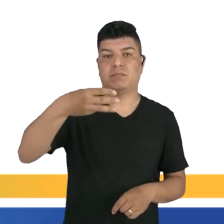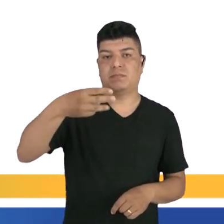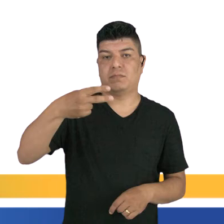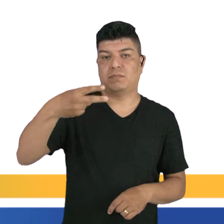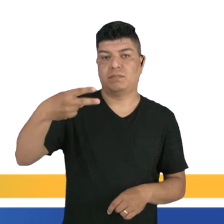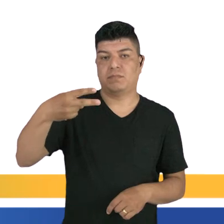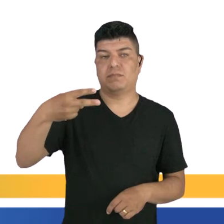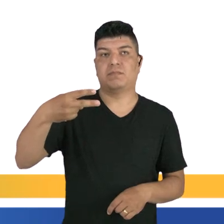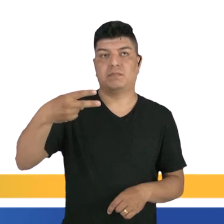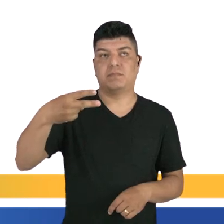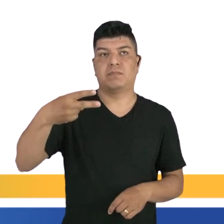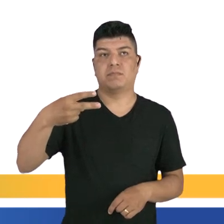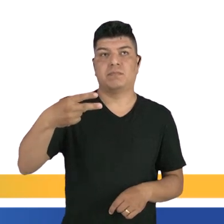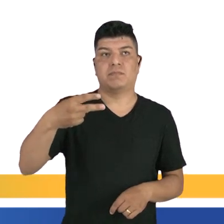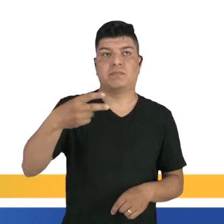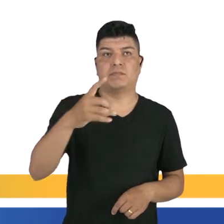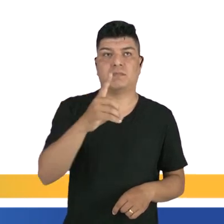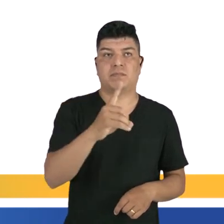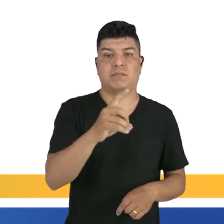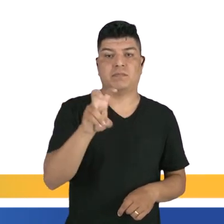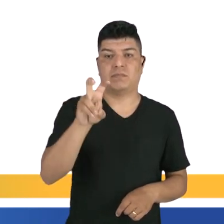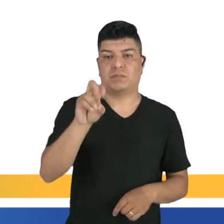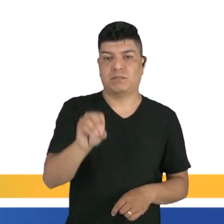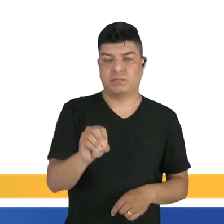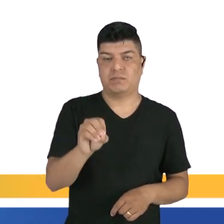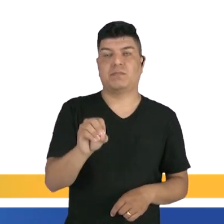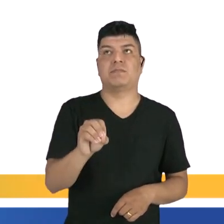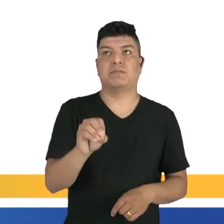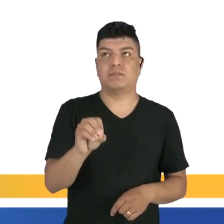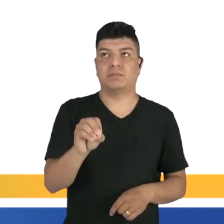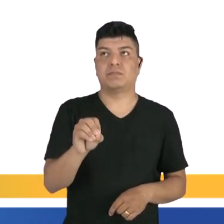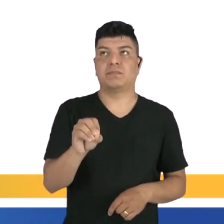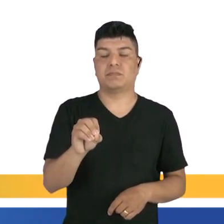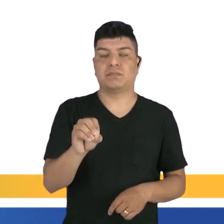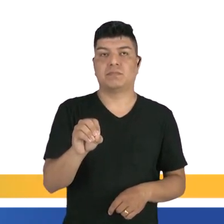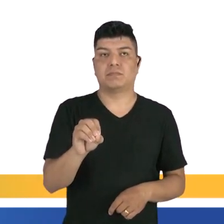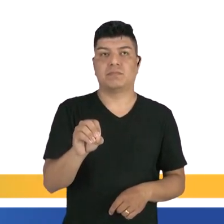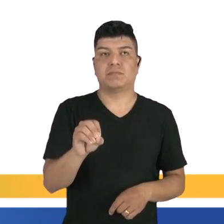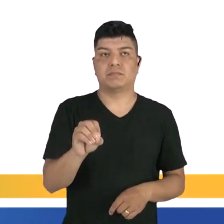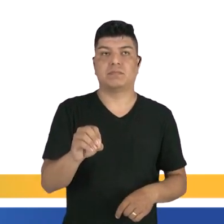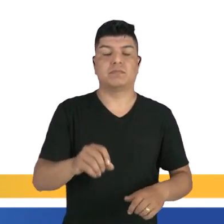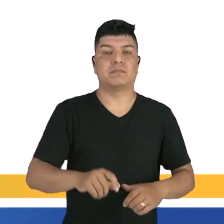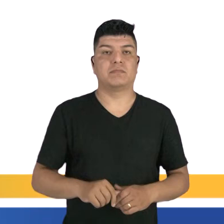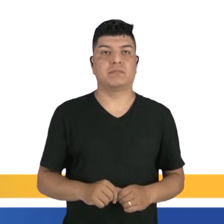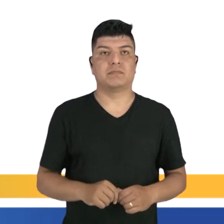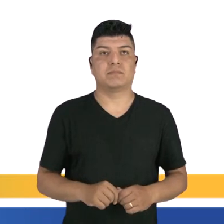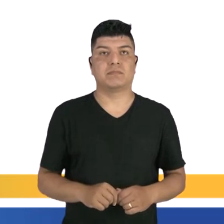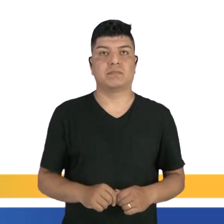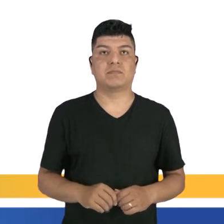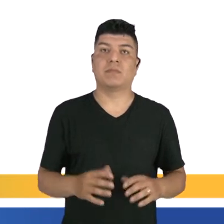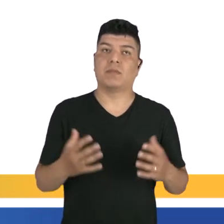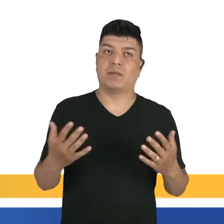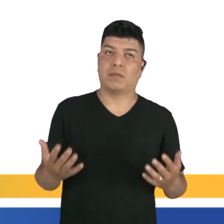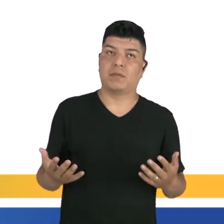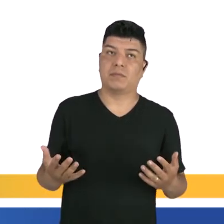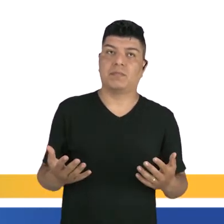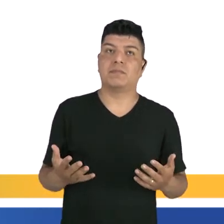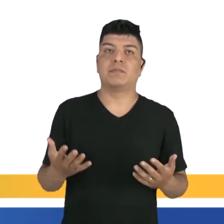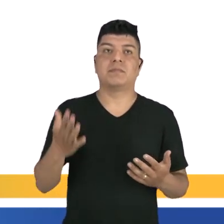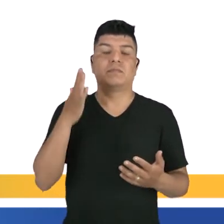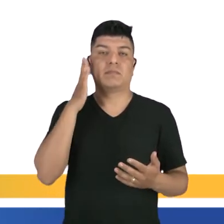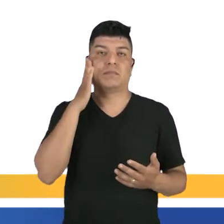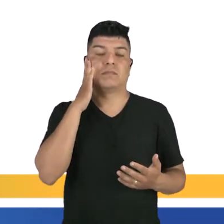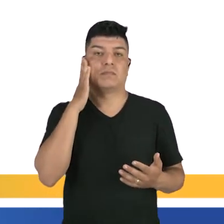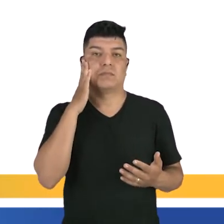C, 32ª volta e alternativa D é a 50ª volta. Bom, para determinar em